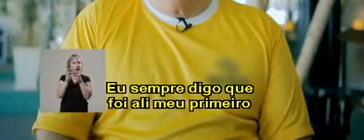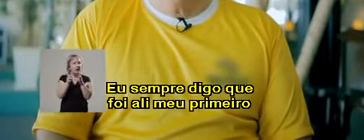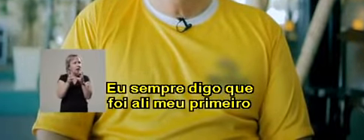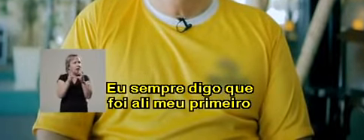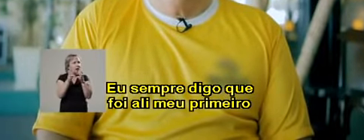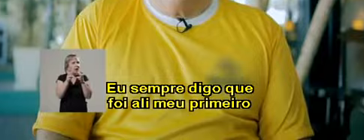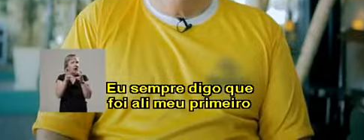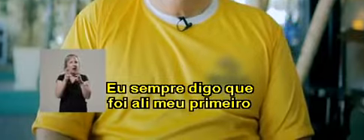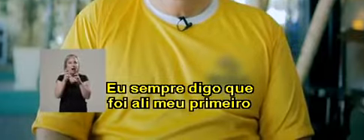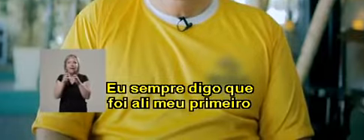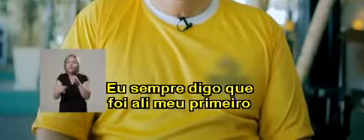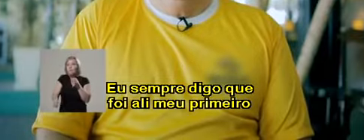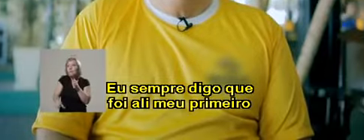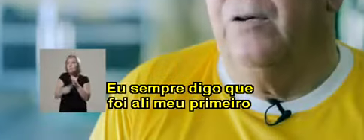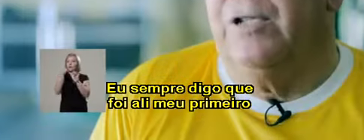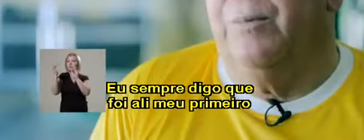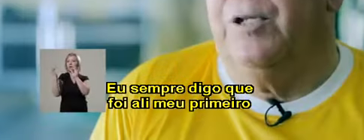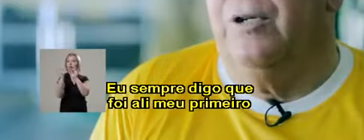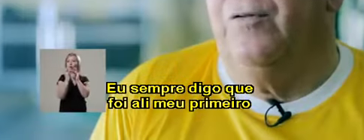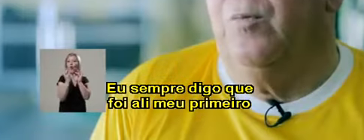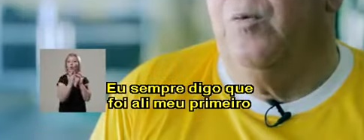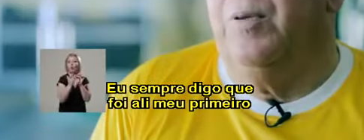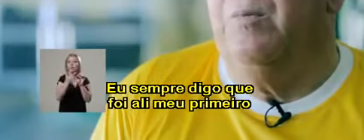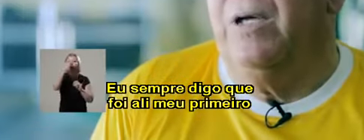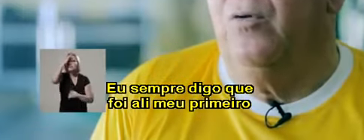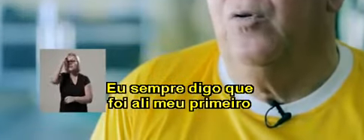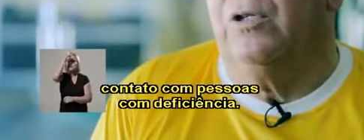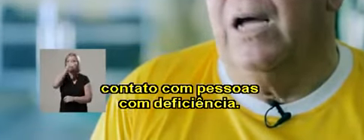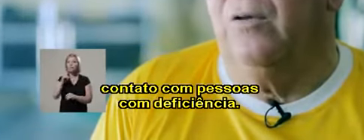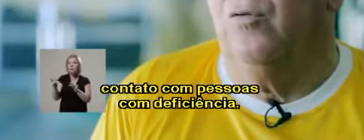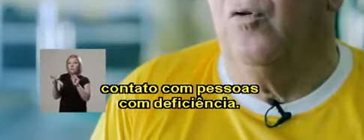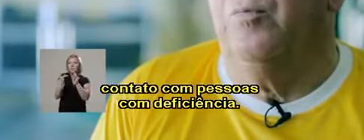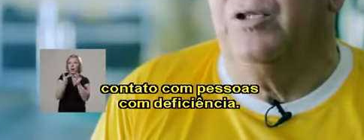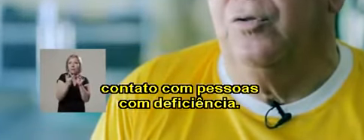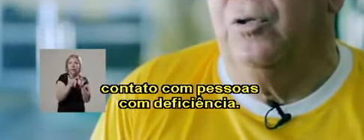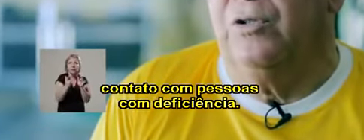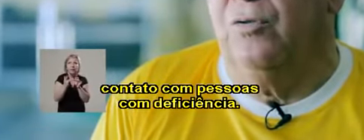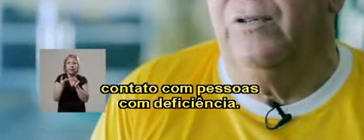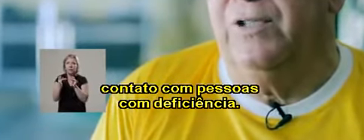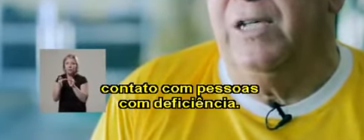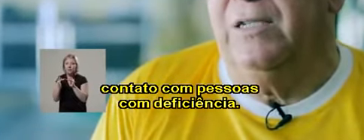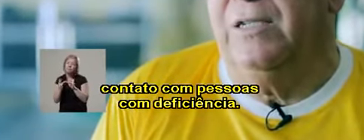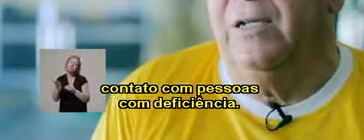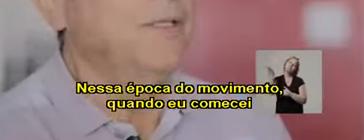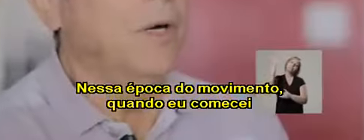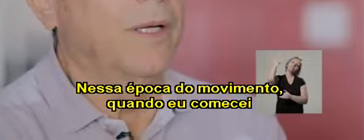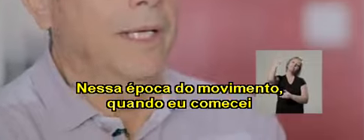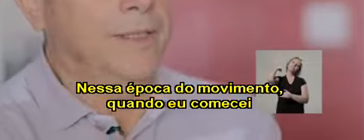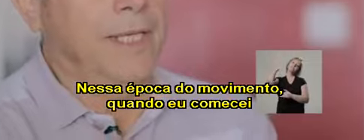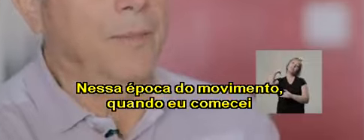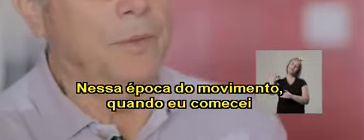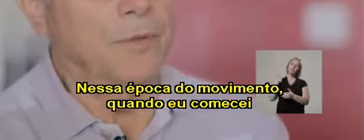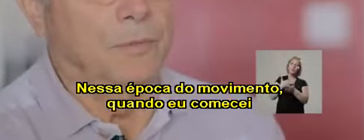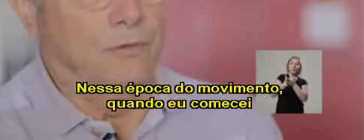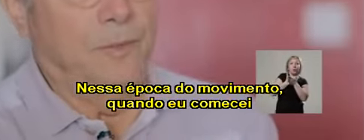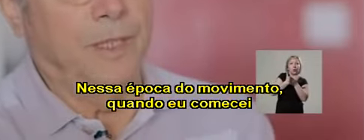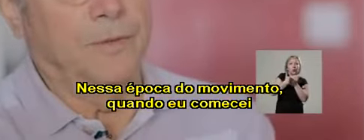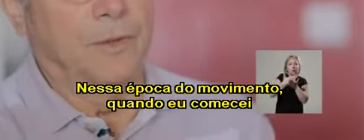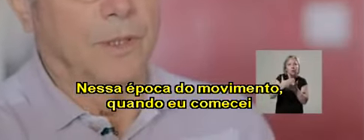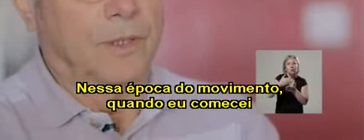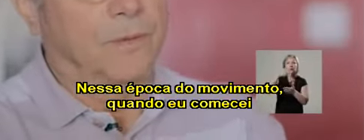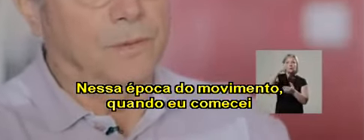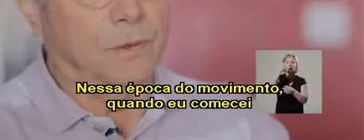Foi ali que eu tomei, eu sempre digo que foi o meu primeiro contato com pessoas com deficiência. Então, nessa época